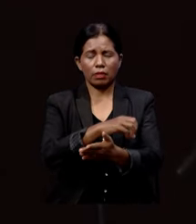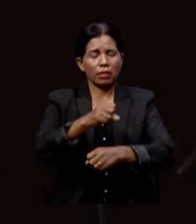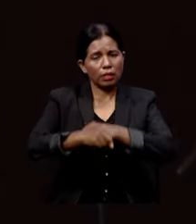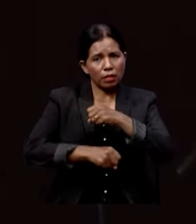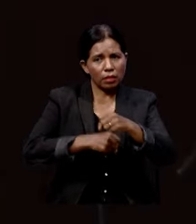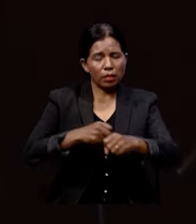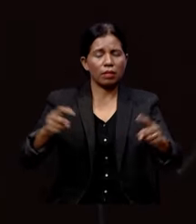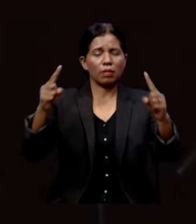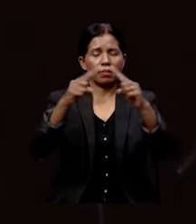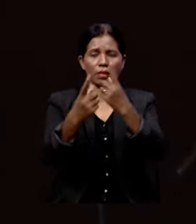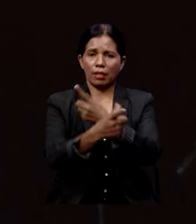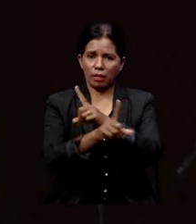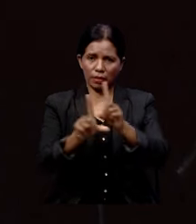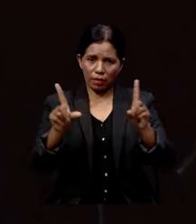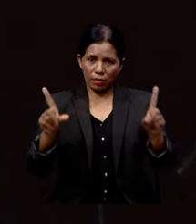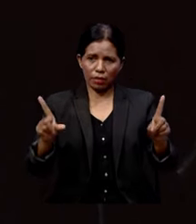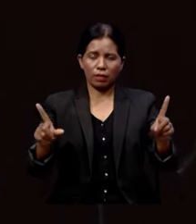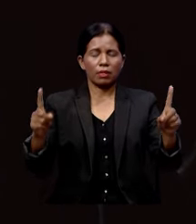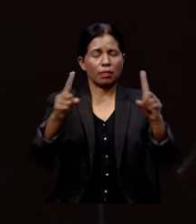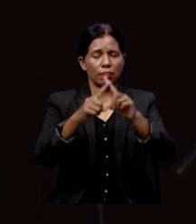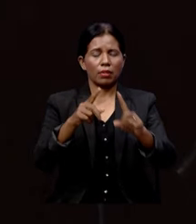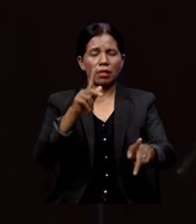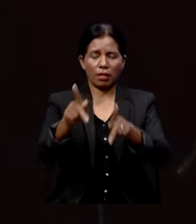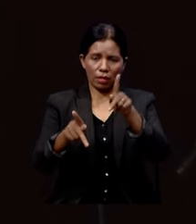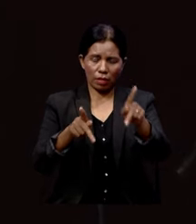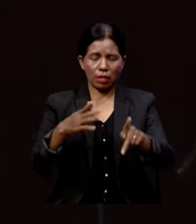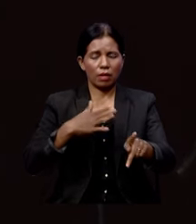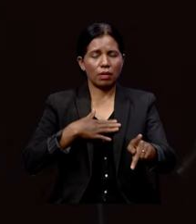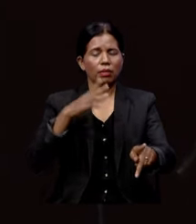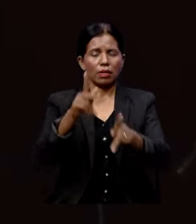para a libertação de um povo e do seu território.